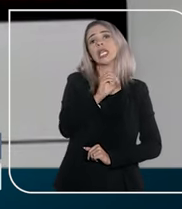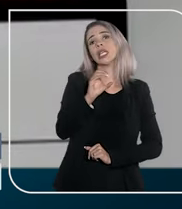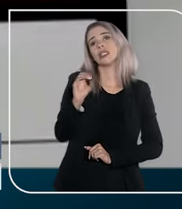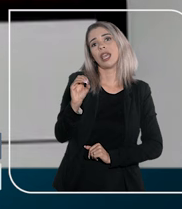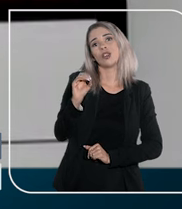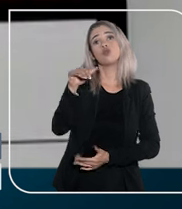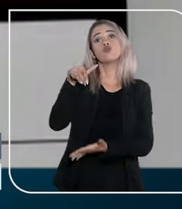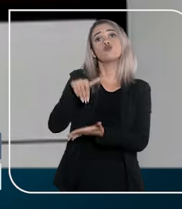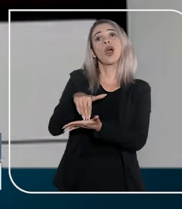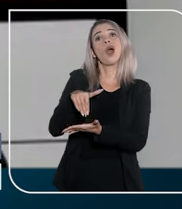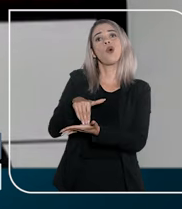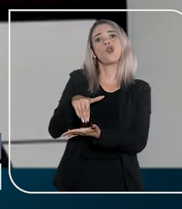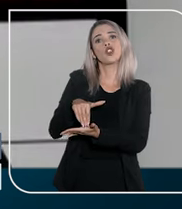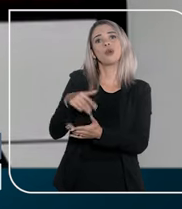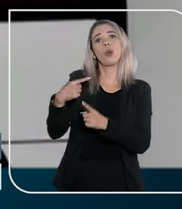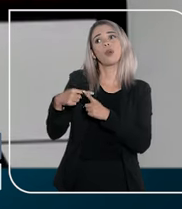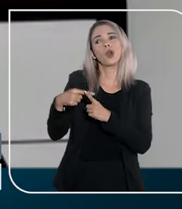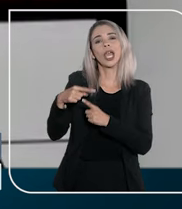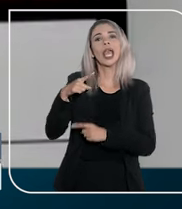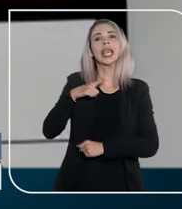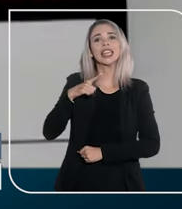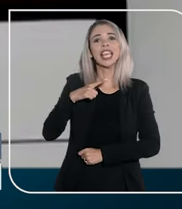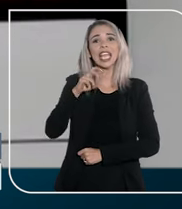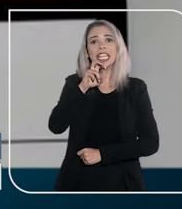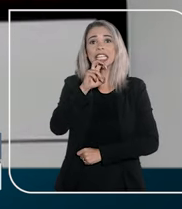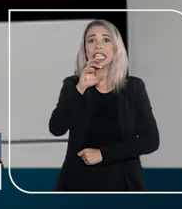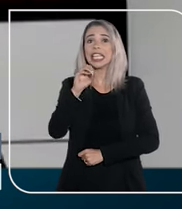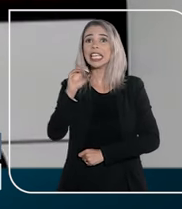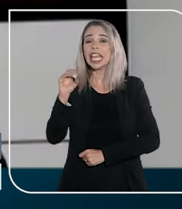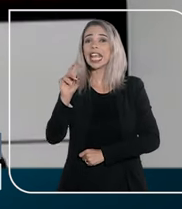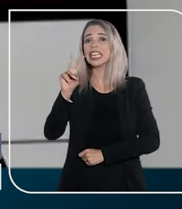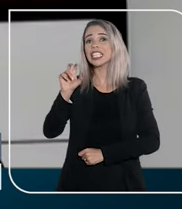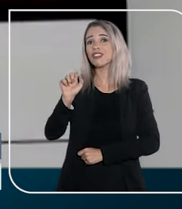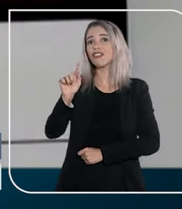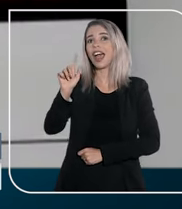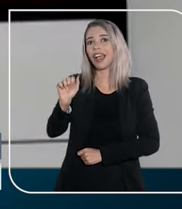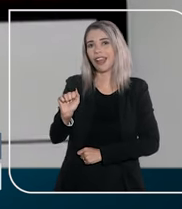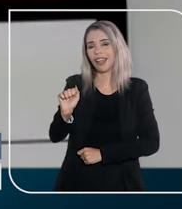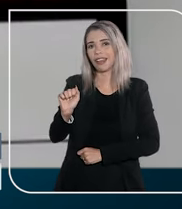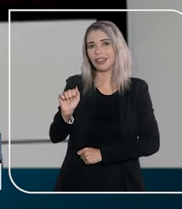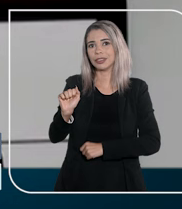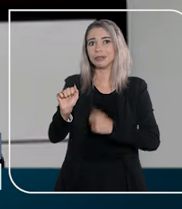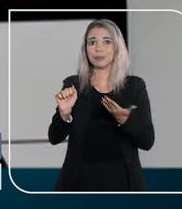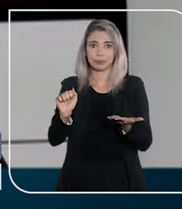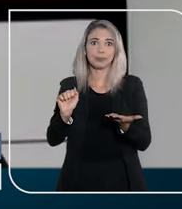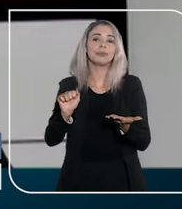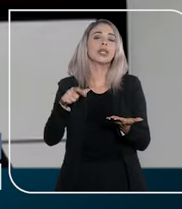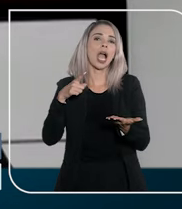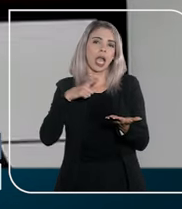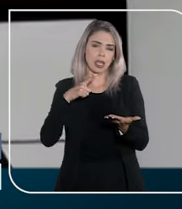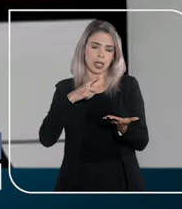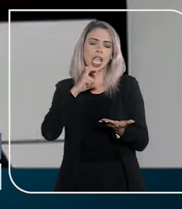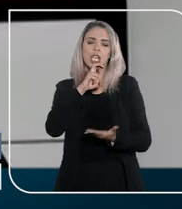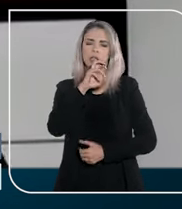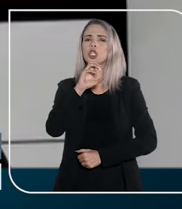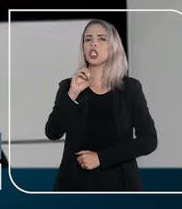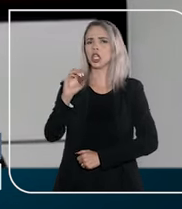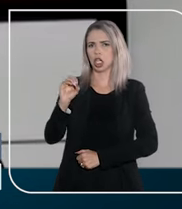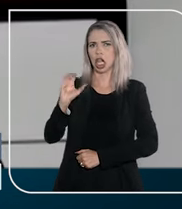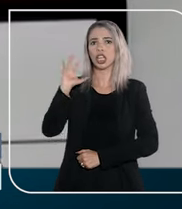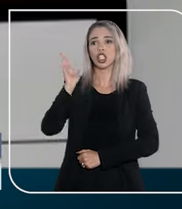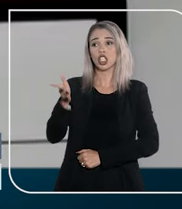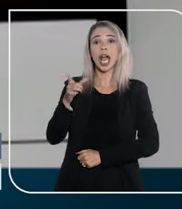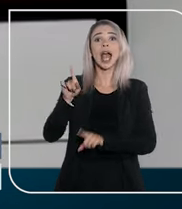última etapa, porque eu tinha 500 vagas a serem providas. De modo que no final eu teria 500 vagas a serem providas e